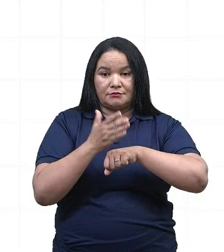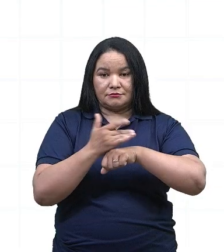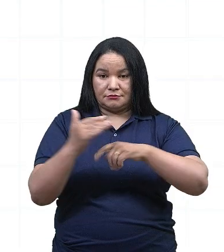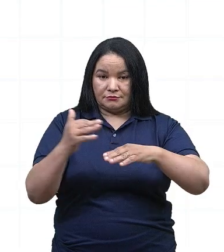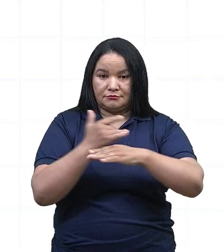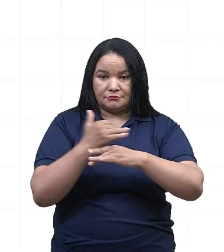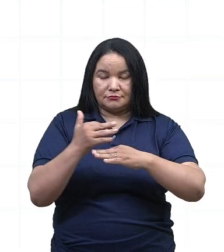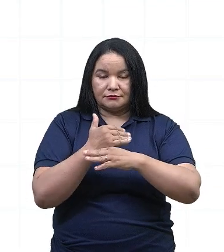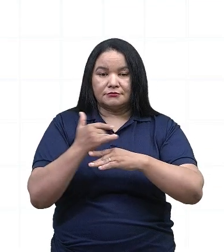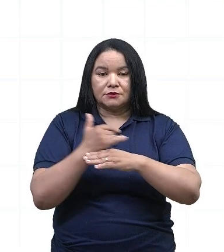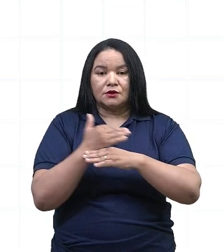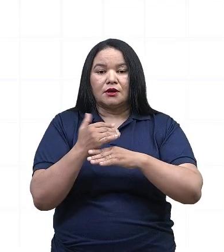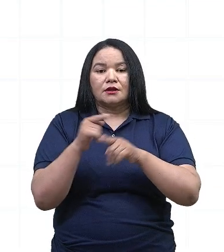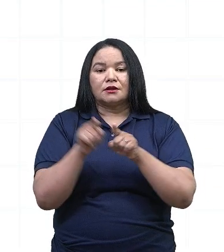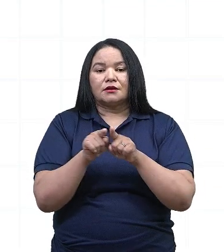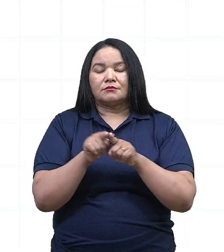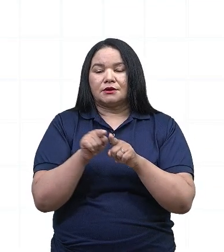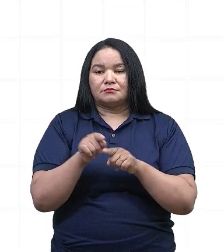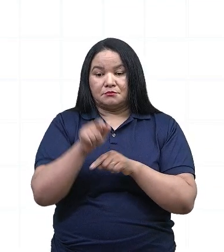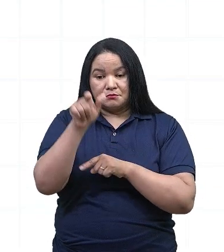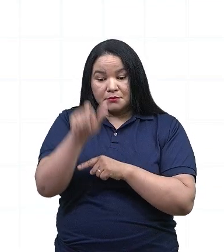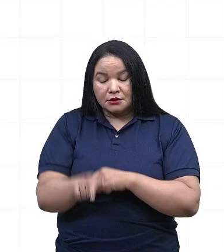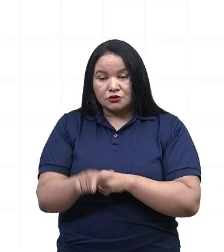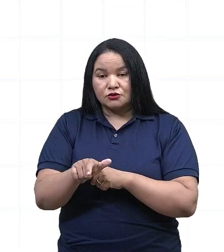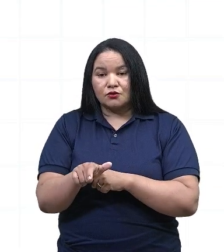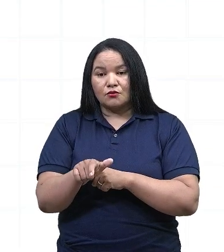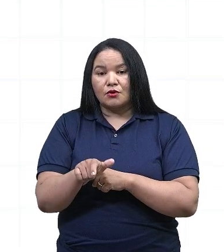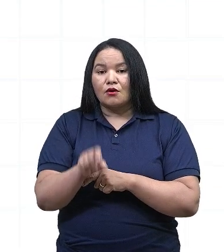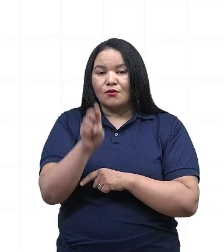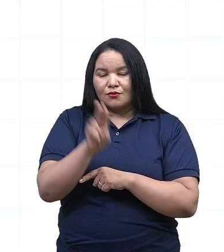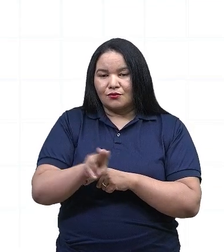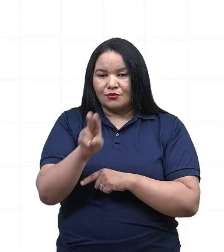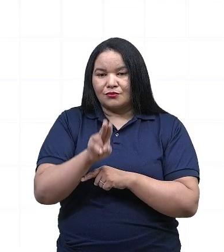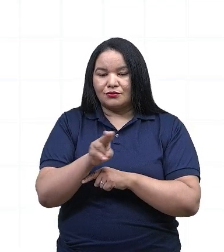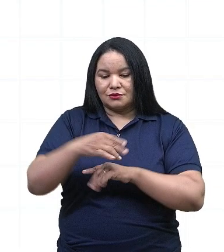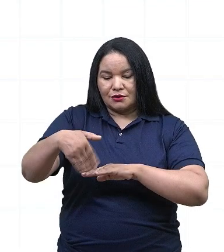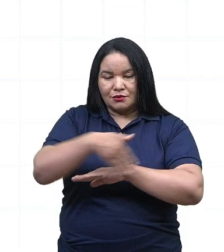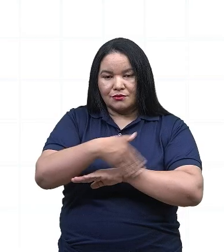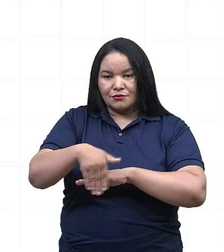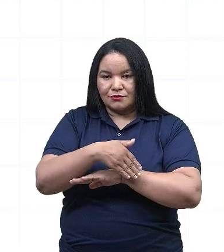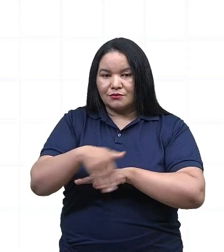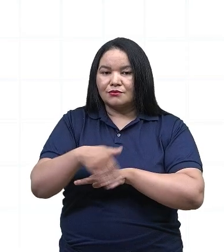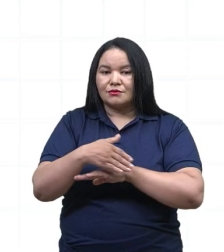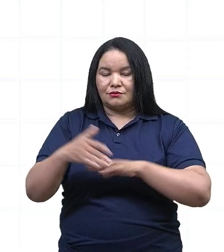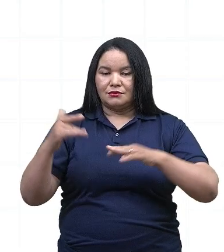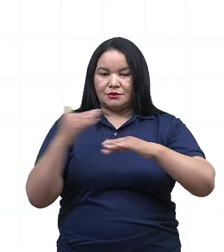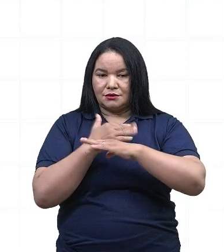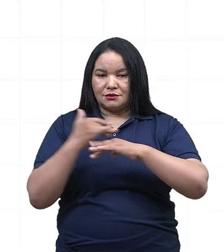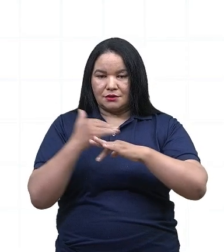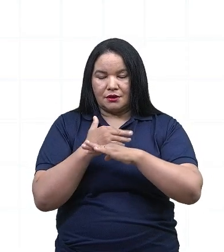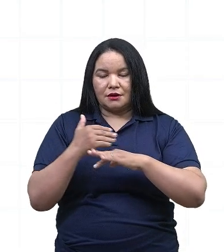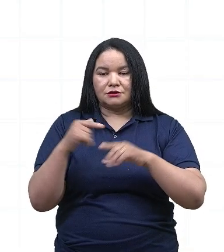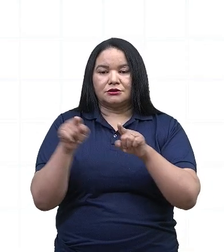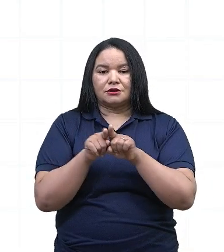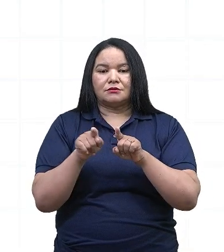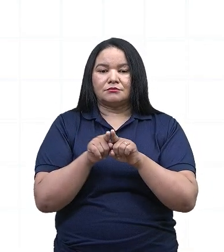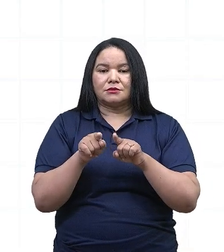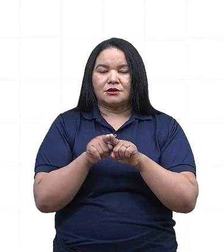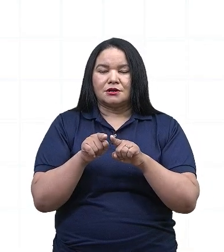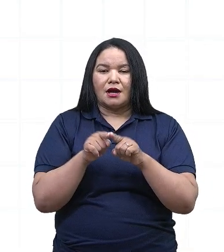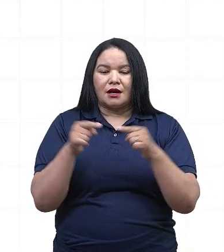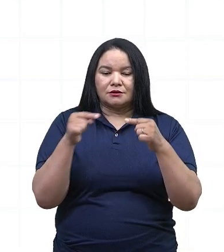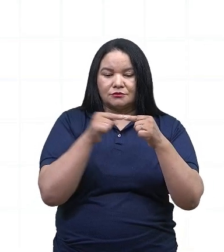praticado, o praticante ele utiliza a cidade como seu playground, combinando ali elementos do slalom, né,